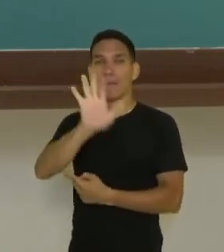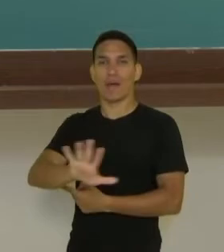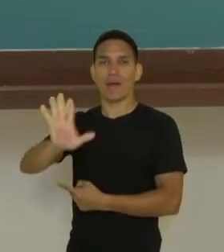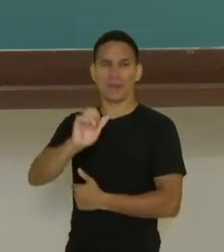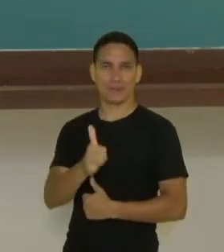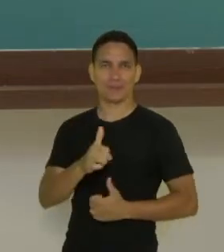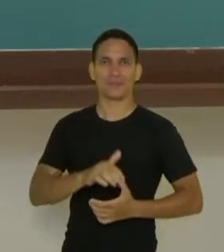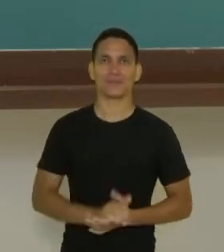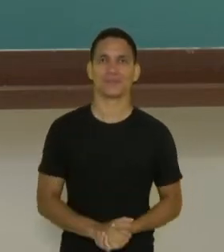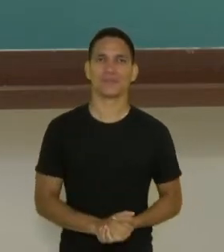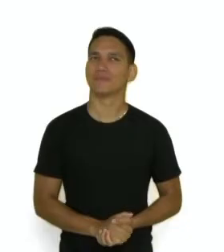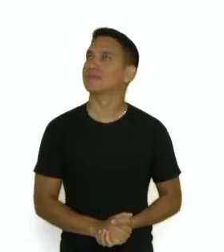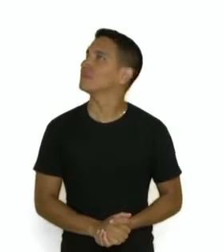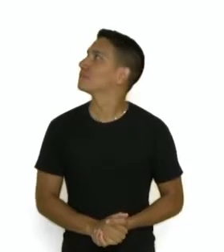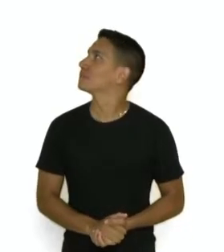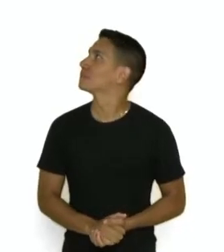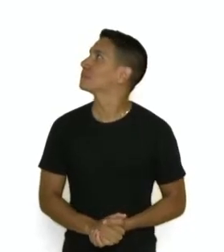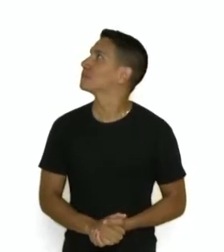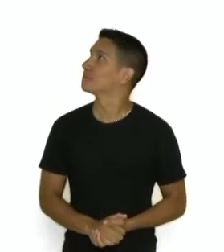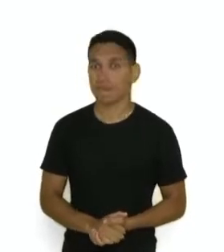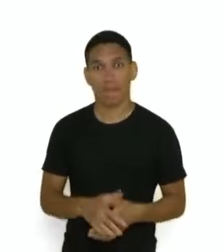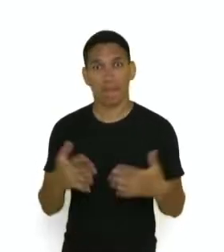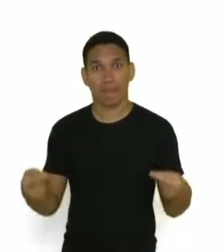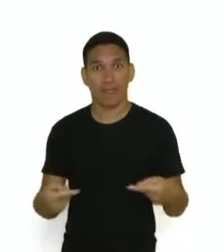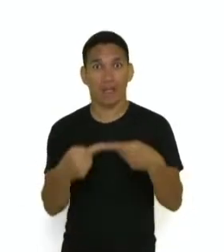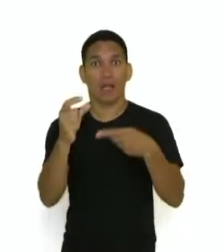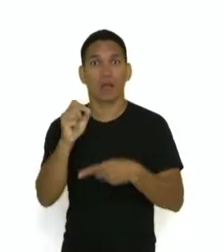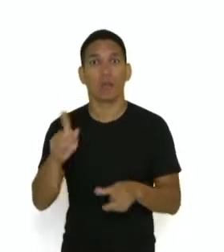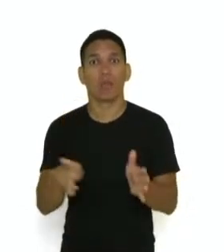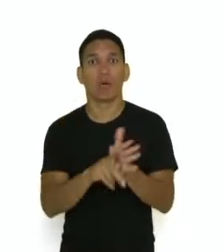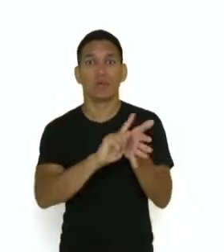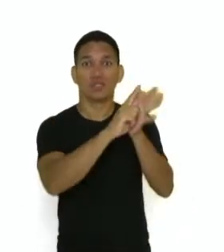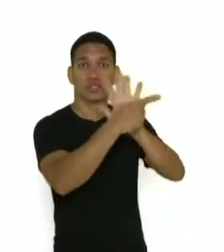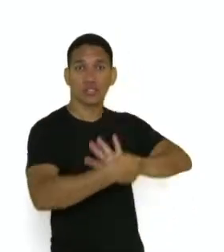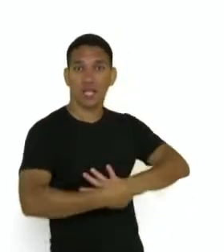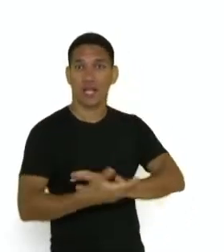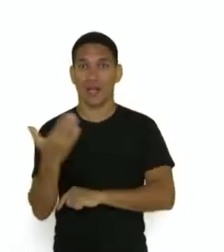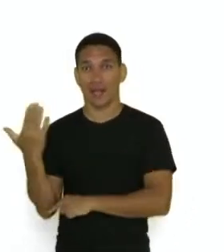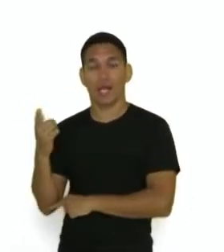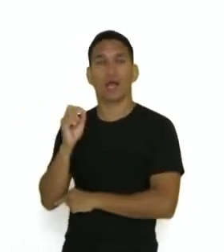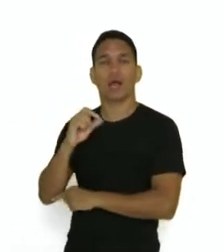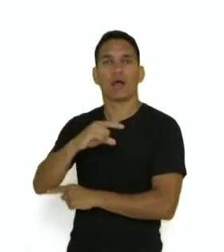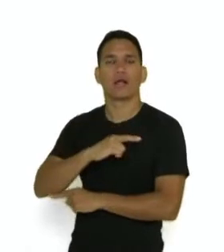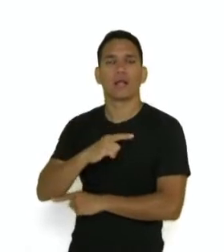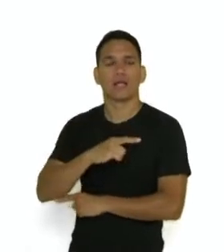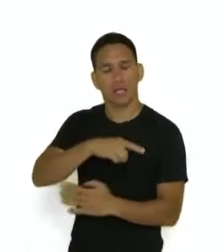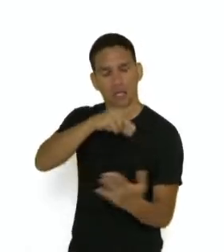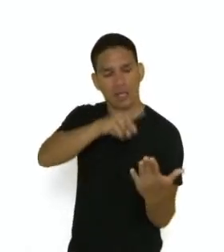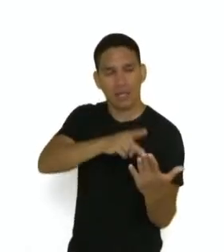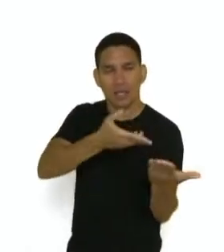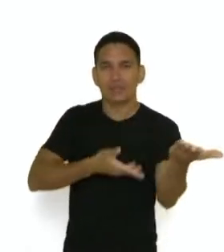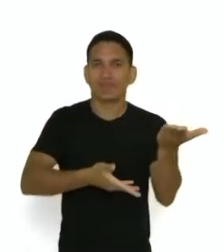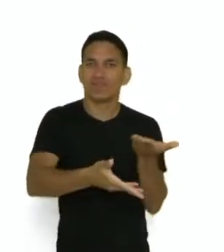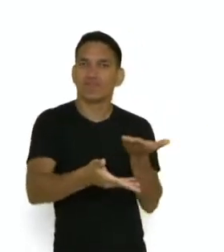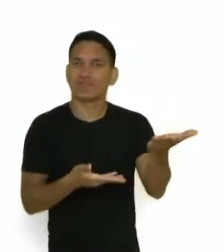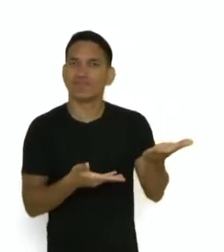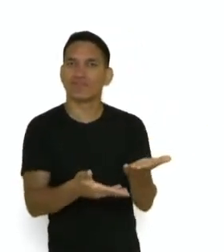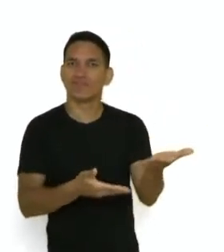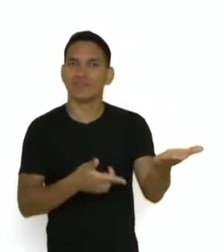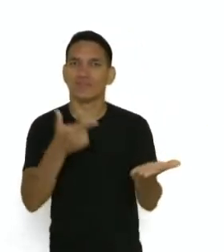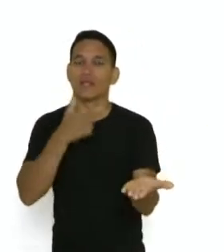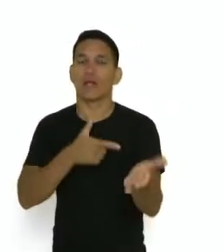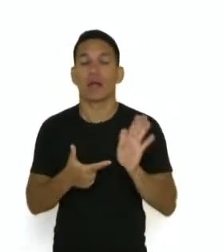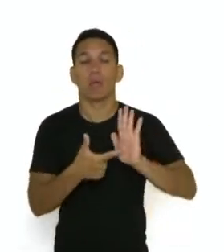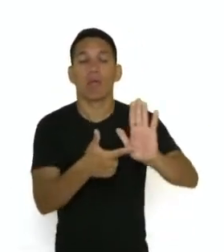ok? Através desse gênero textual, o leitor pode interagir manifestando-se sobre os assuntos